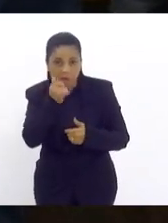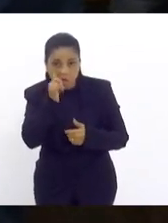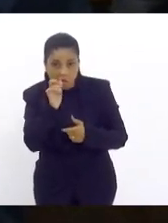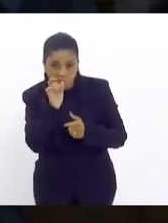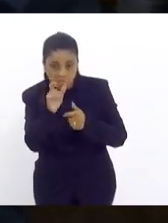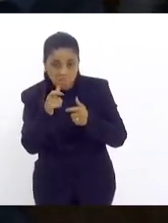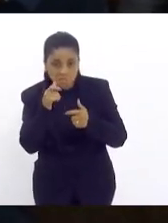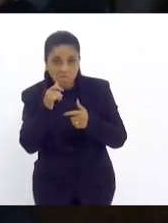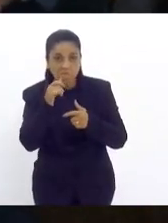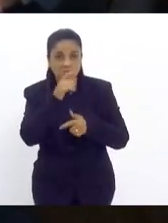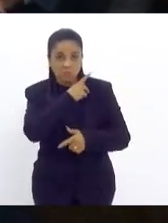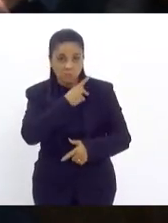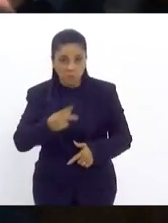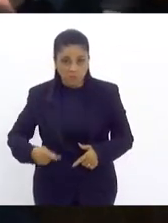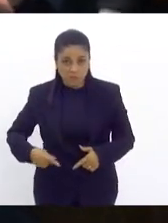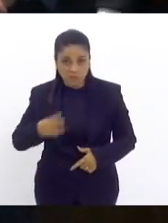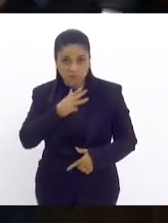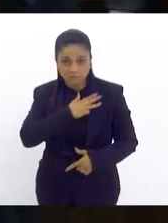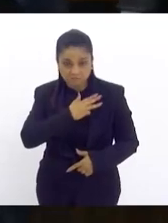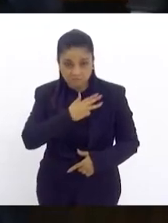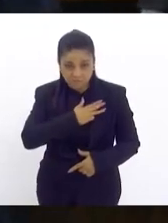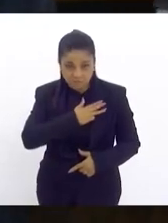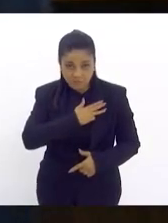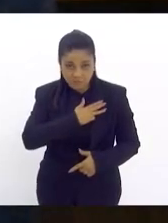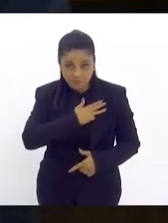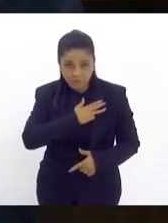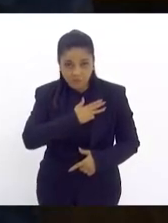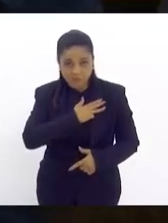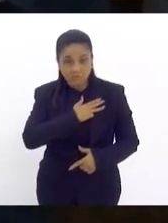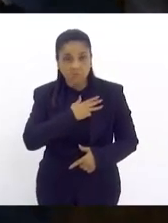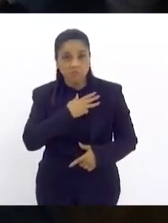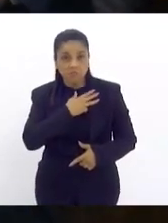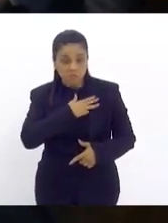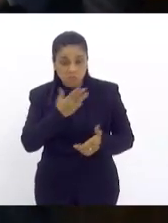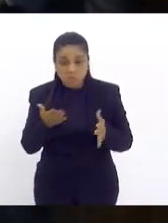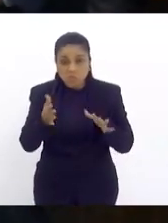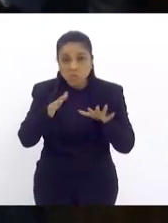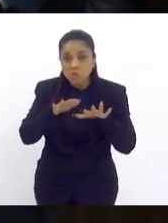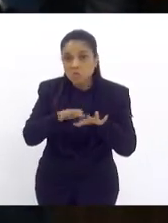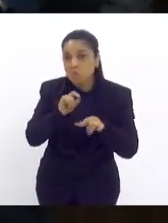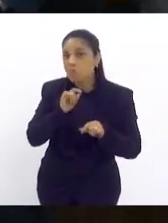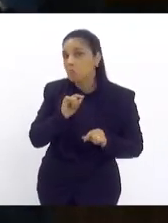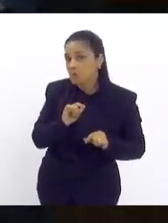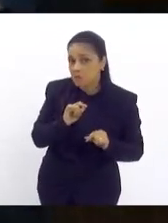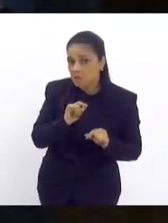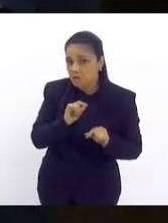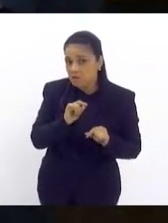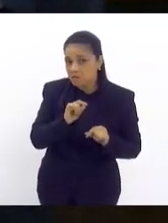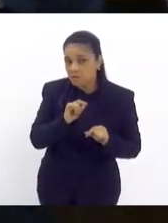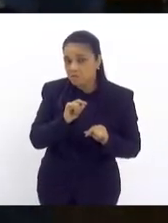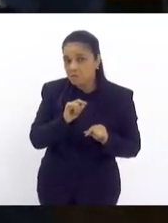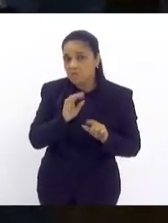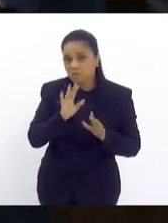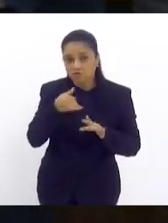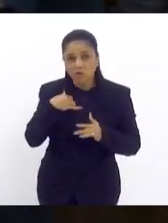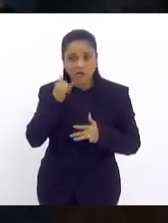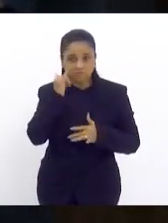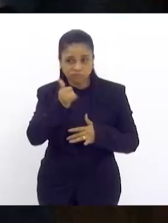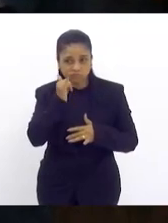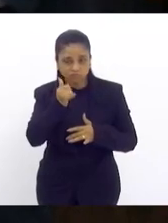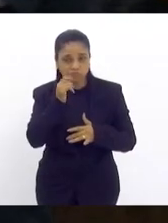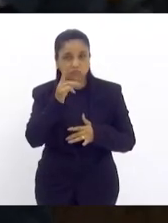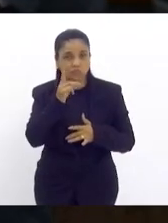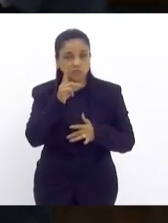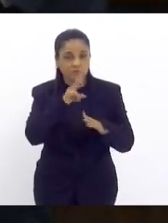mais inclusivo da história do Brasil só se for para incluir eu já narrei isso aqui uns dias atrás